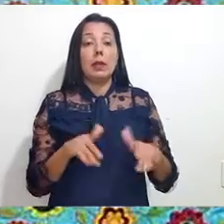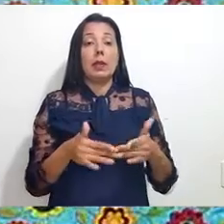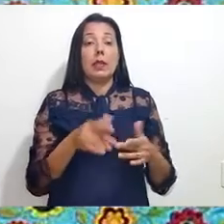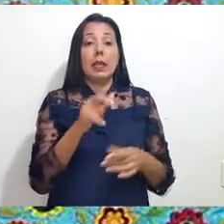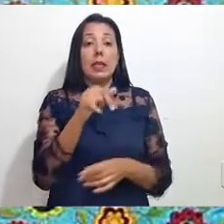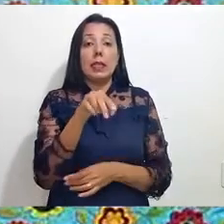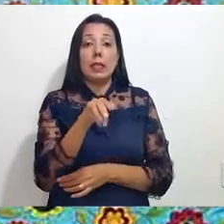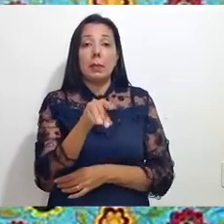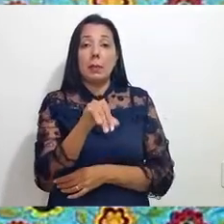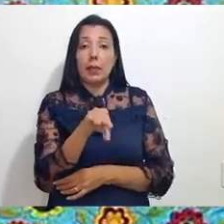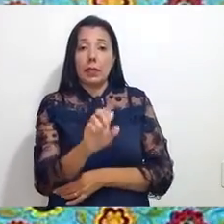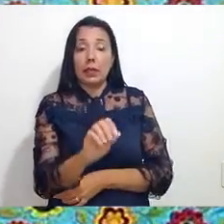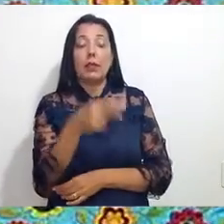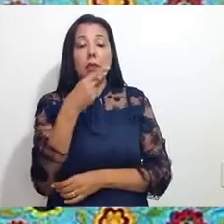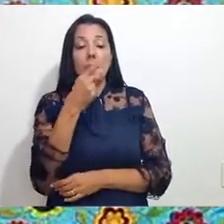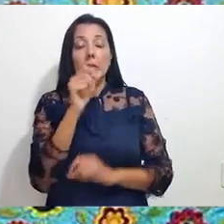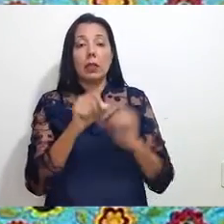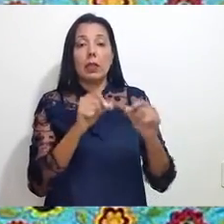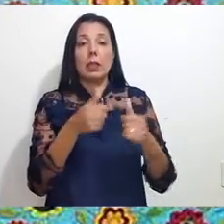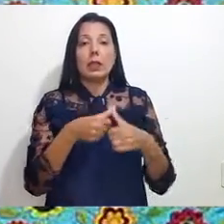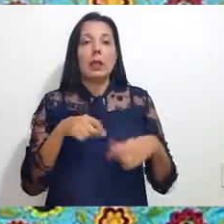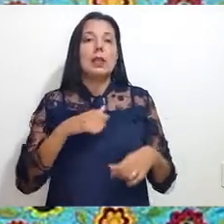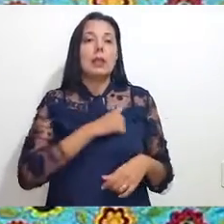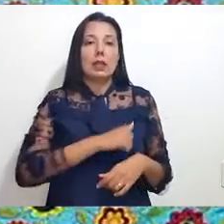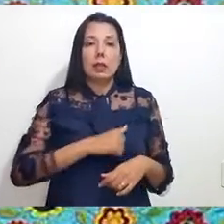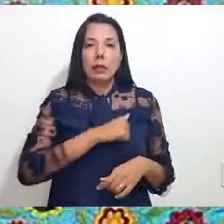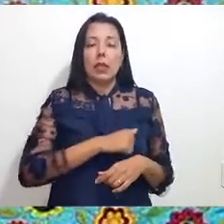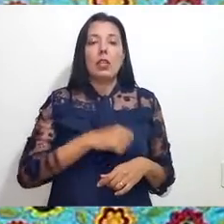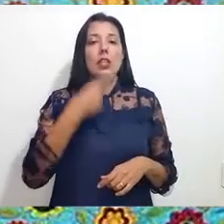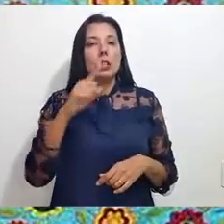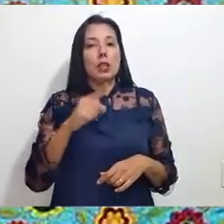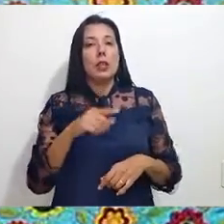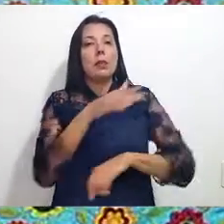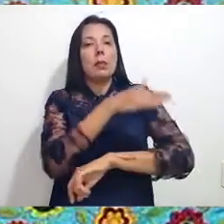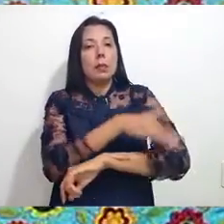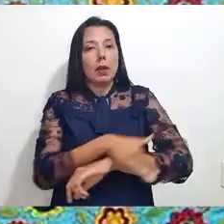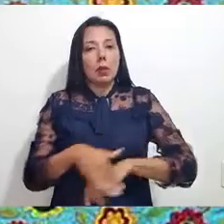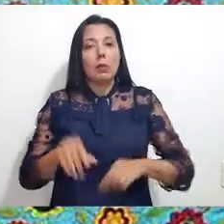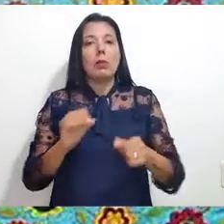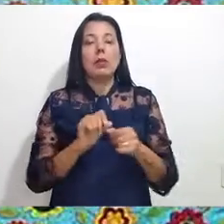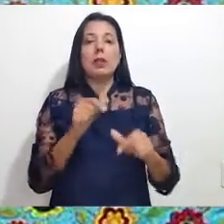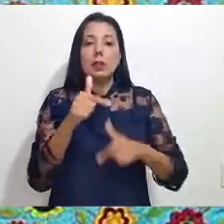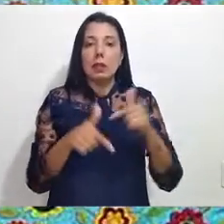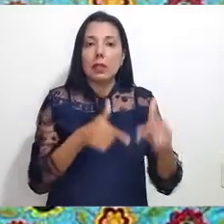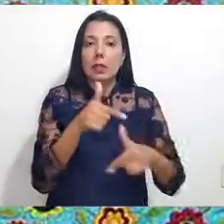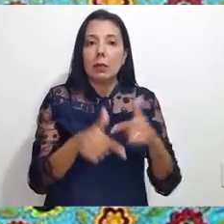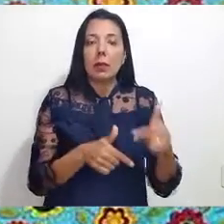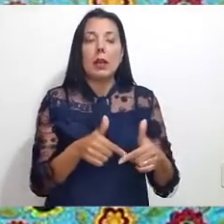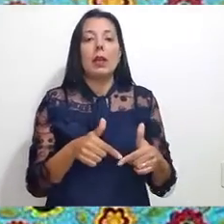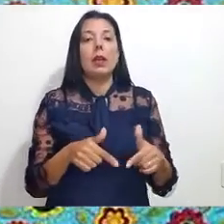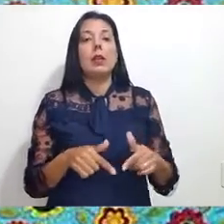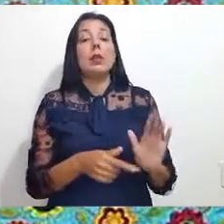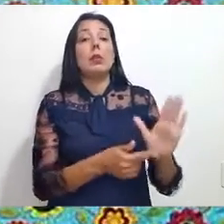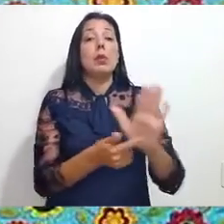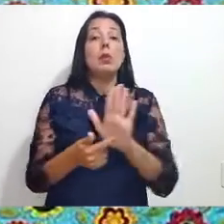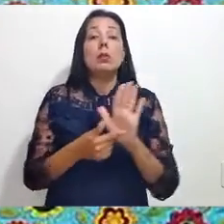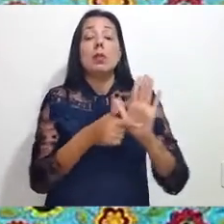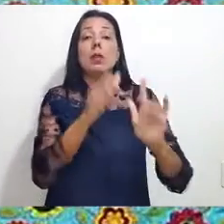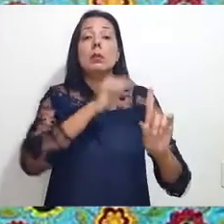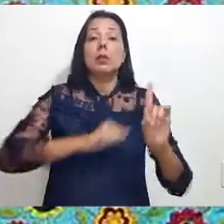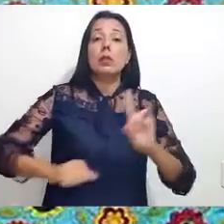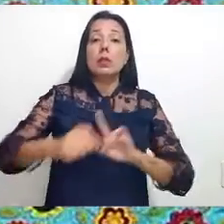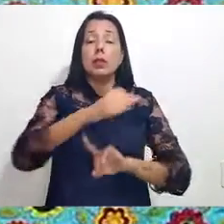na articulação em rede, que é muito importante. Os conselhos tutelares não conseguem trabalhar sozinhos, assim como